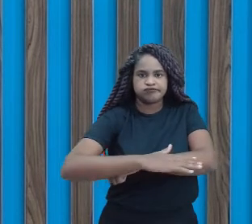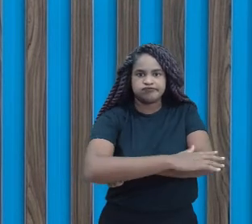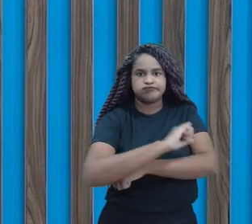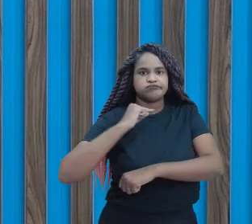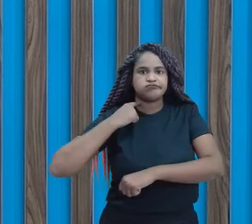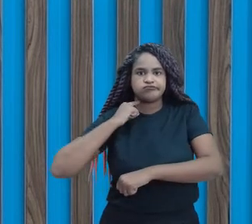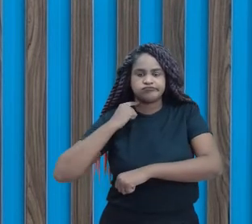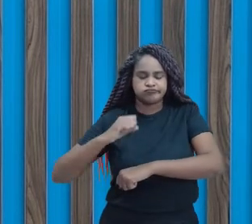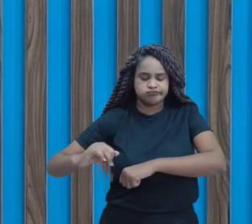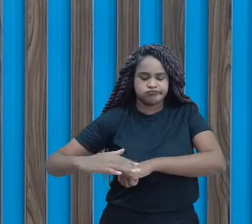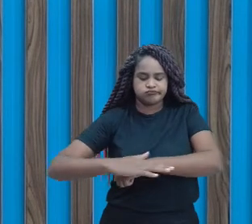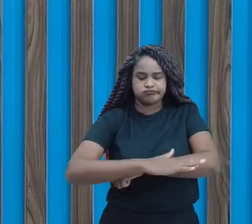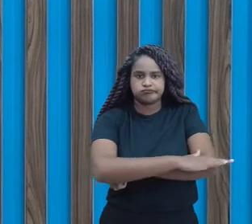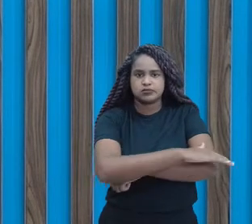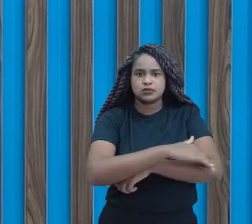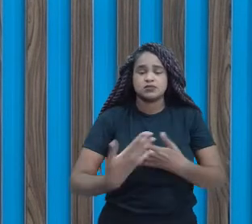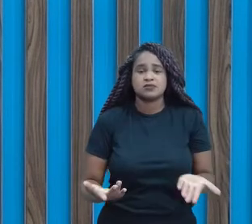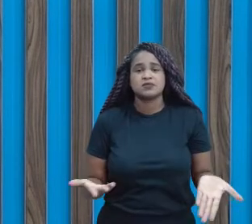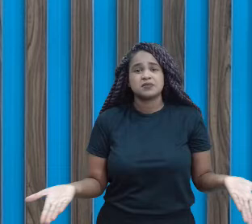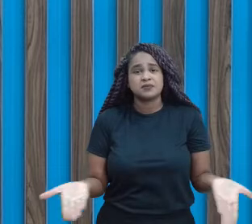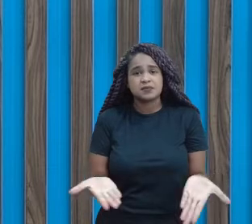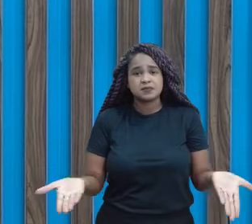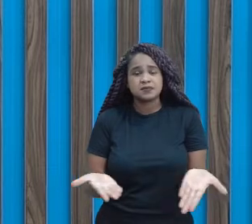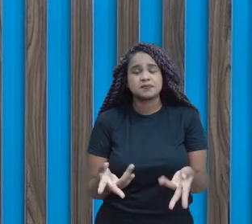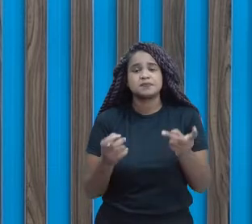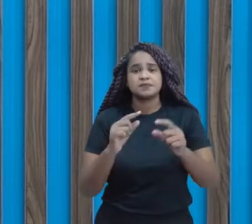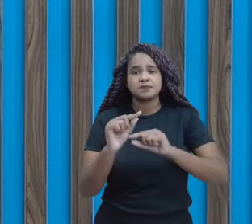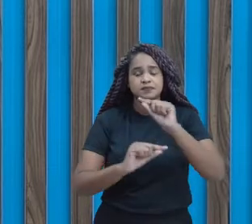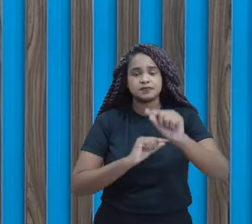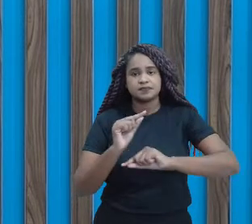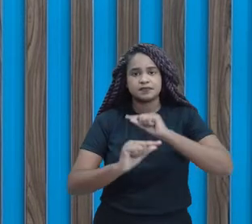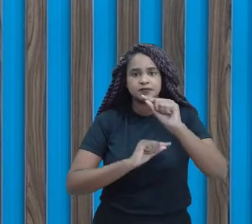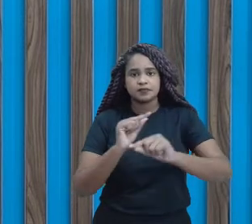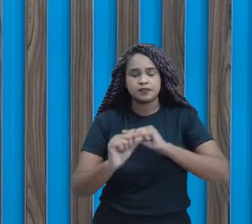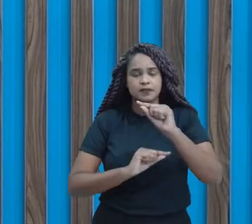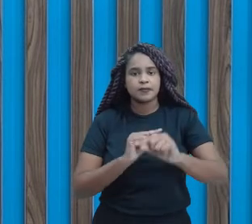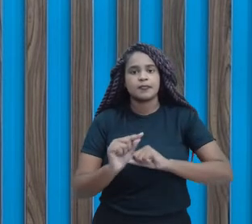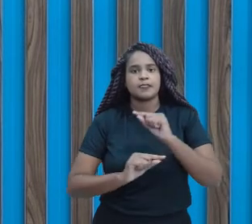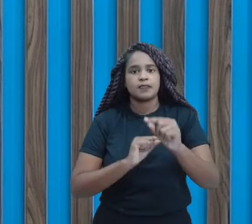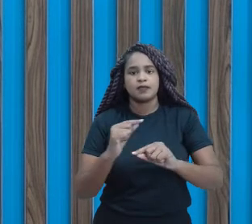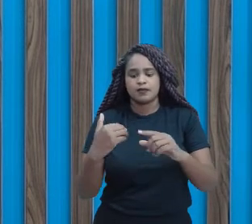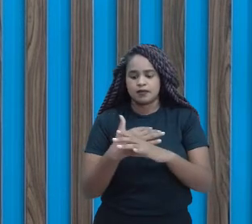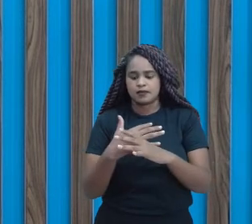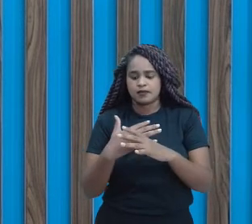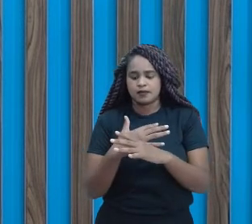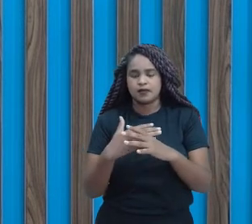hoje vê um crescimento urbano muito grande, principalmente o que a gente chama de